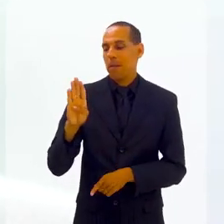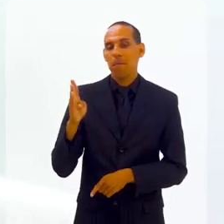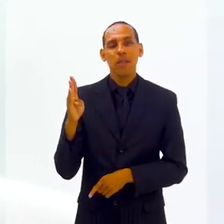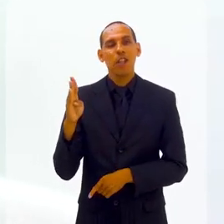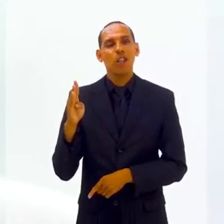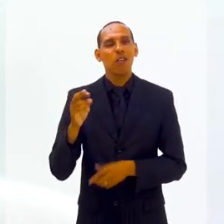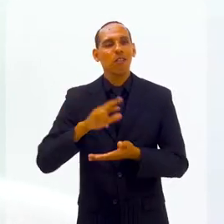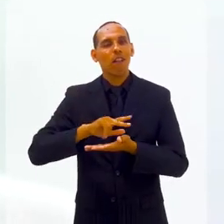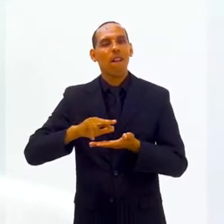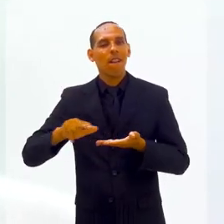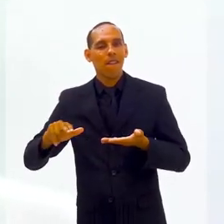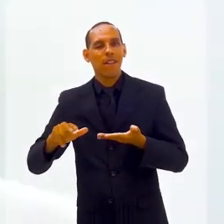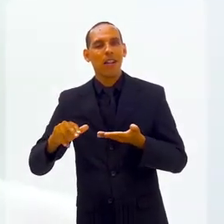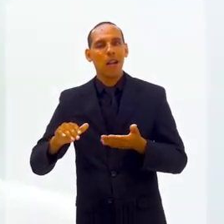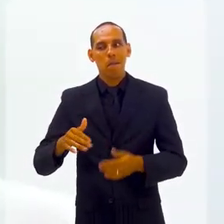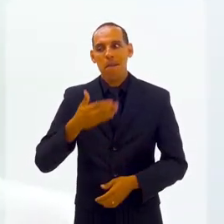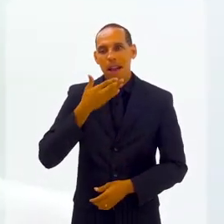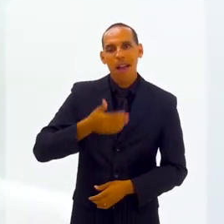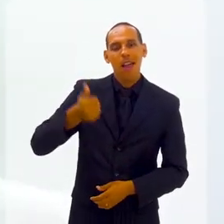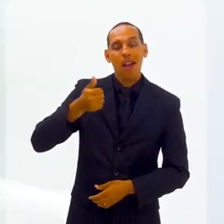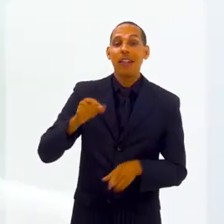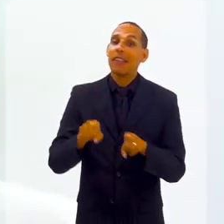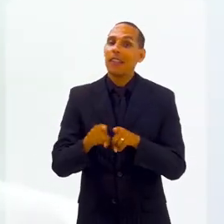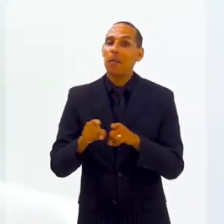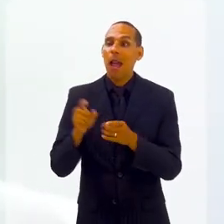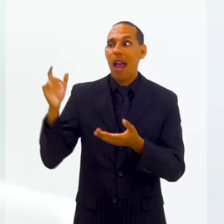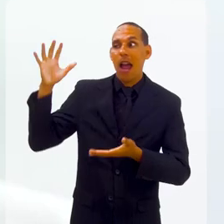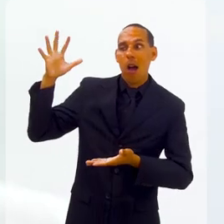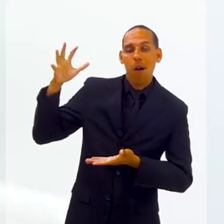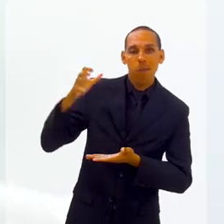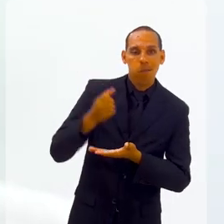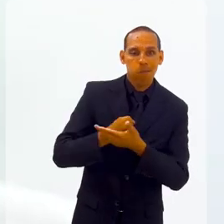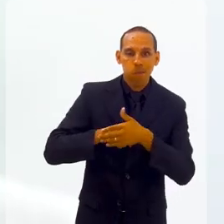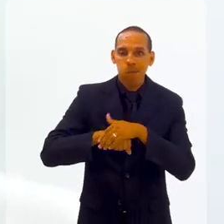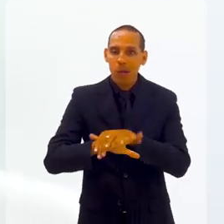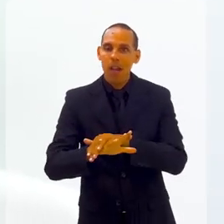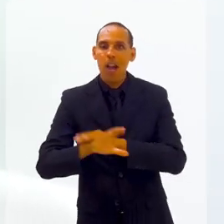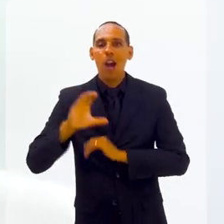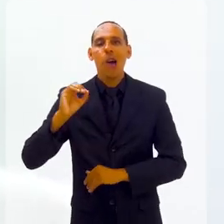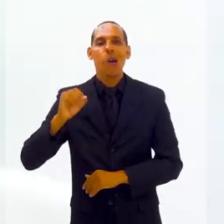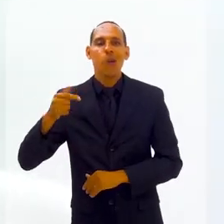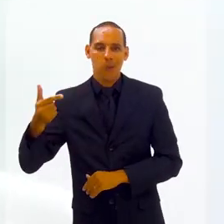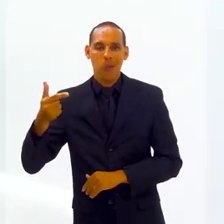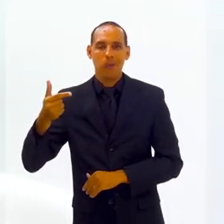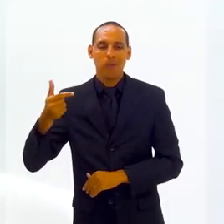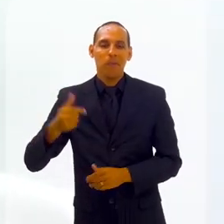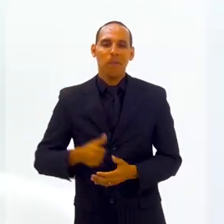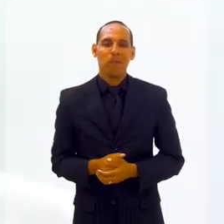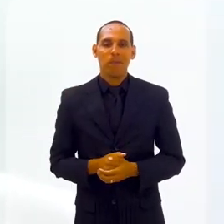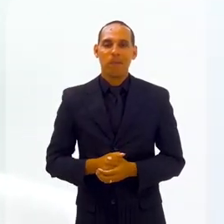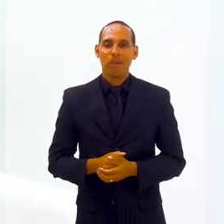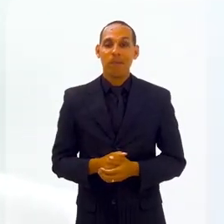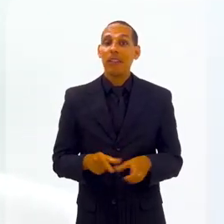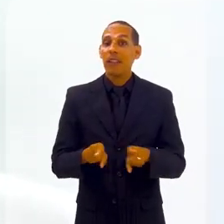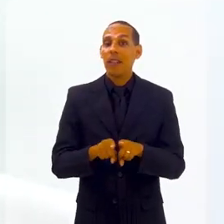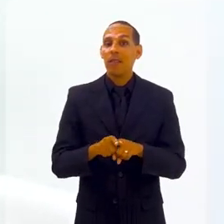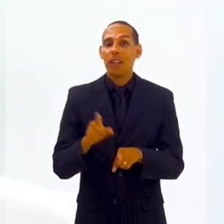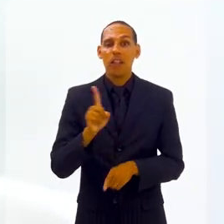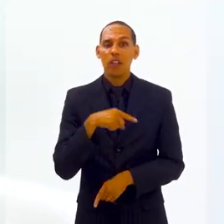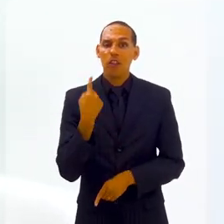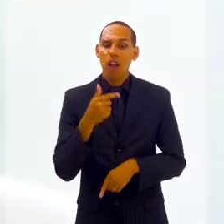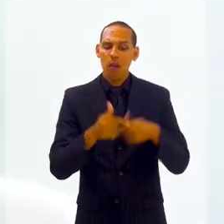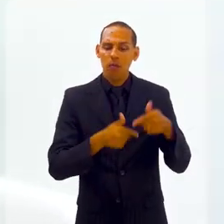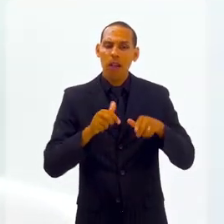biodiversidade né e os sequestro de carbono da atmosfera além de tudo isso né a gente tem